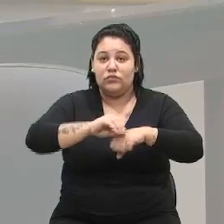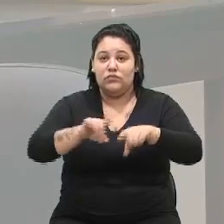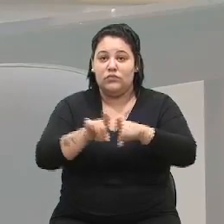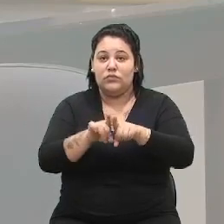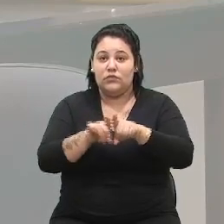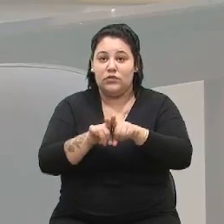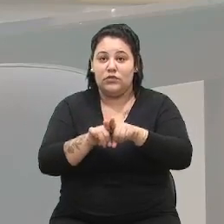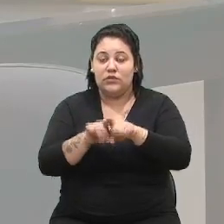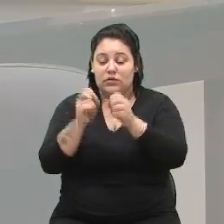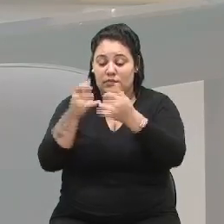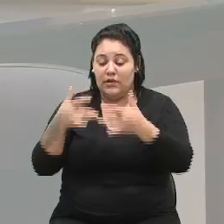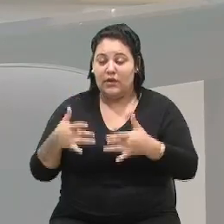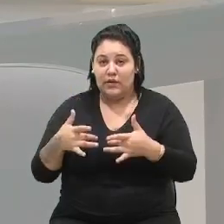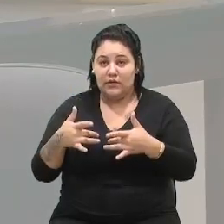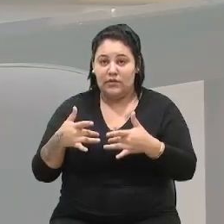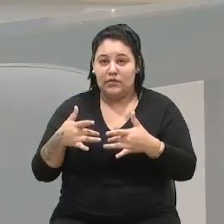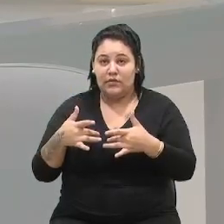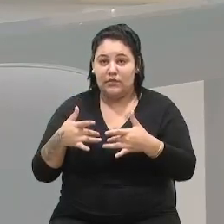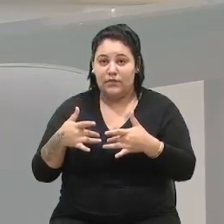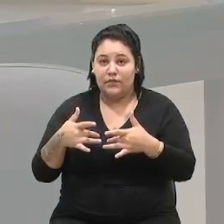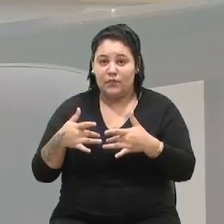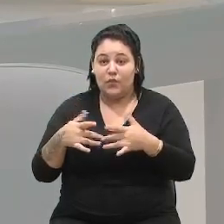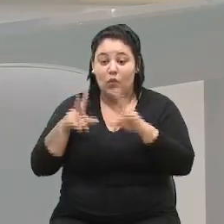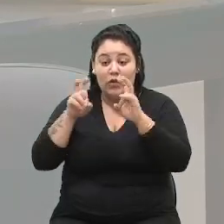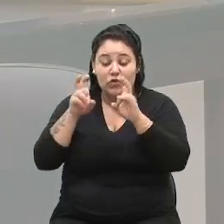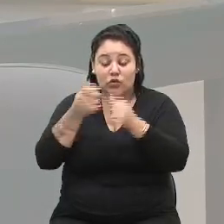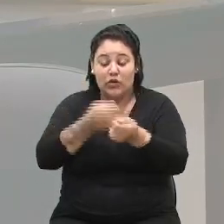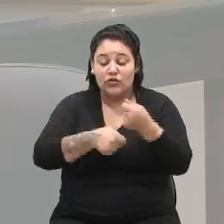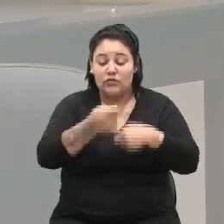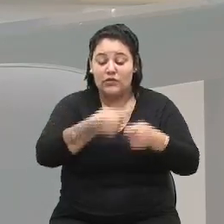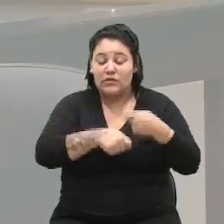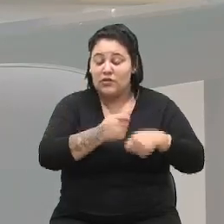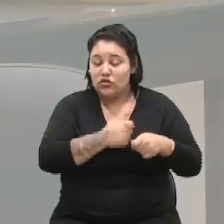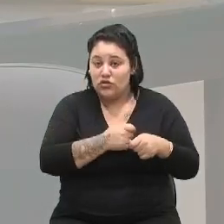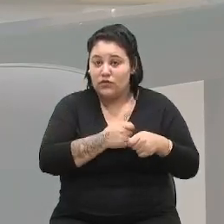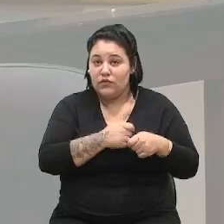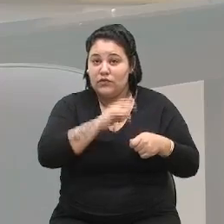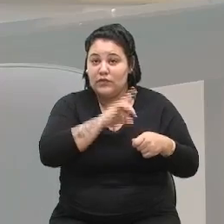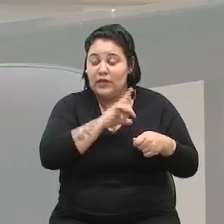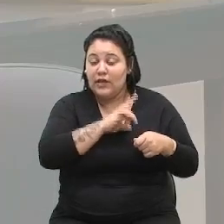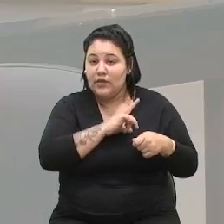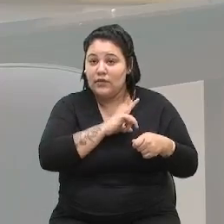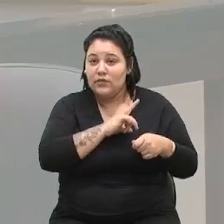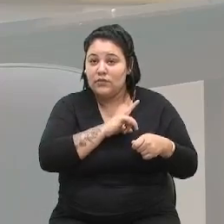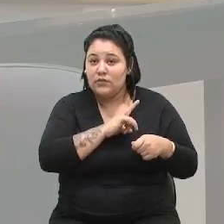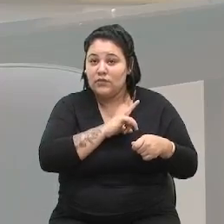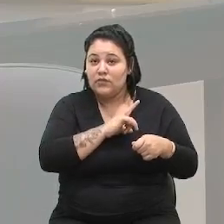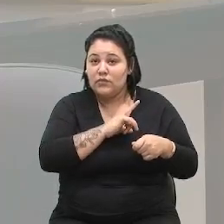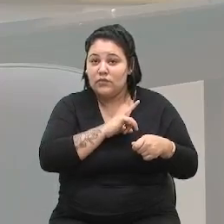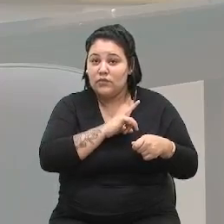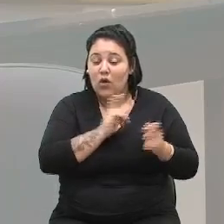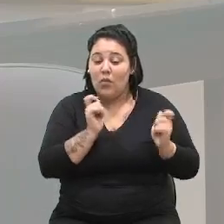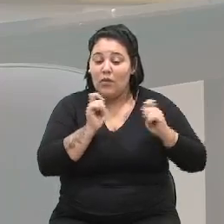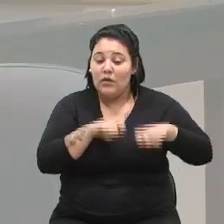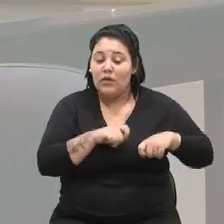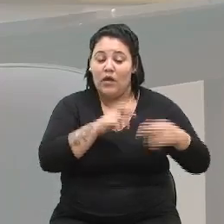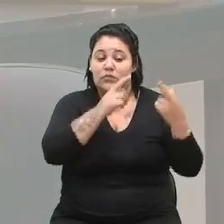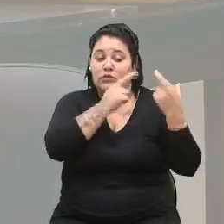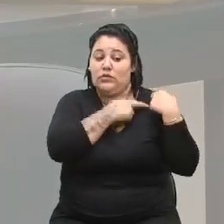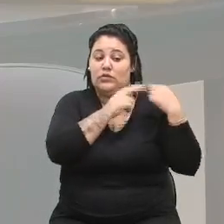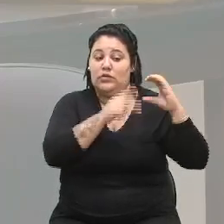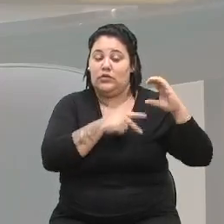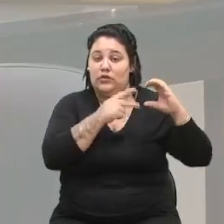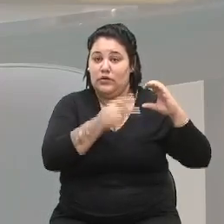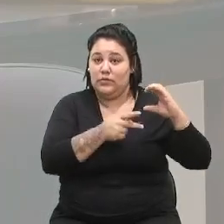matéria político-administrativa de exclusiva competência da Câmara e de